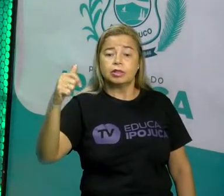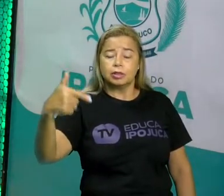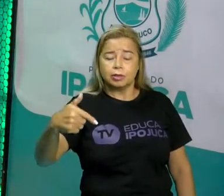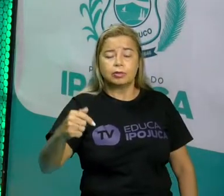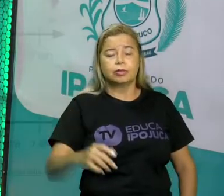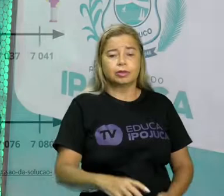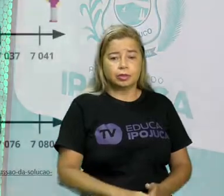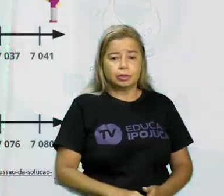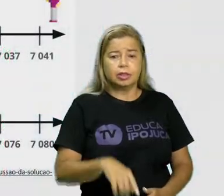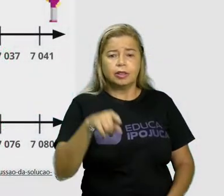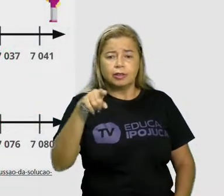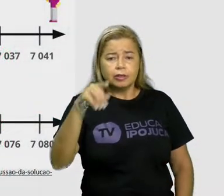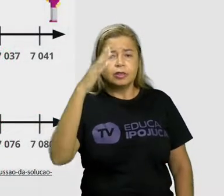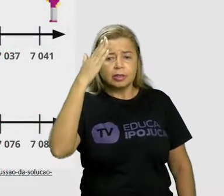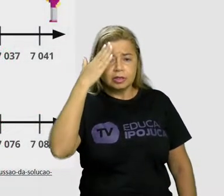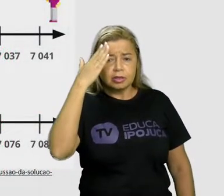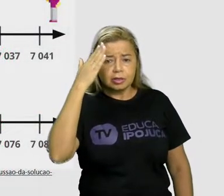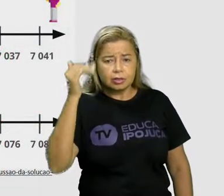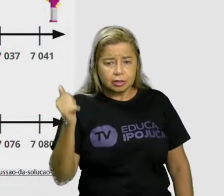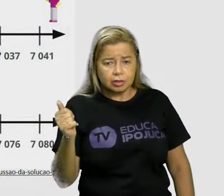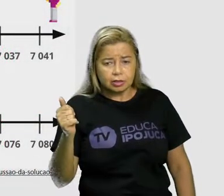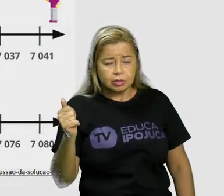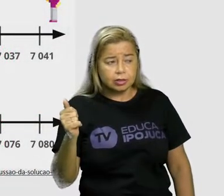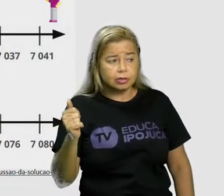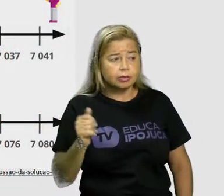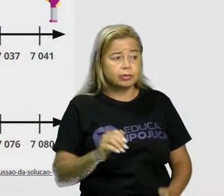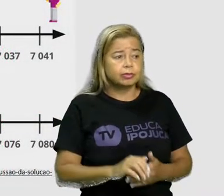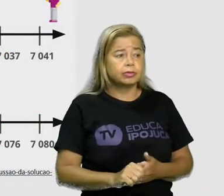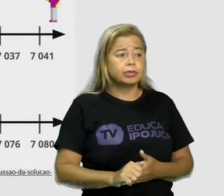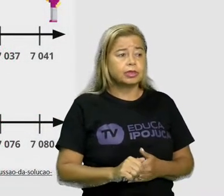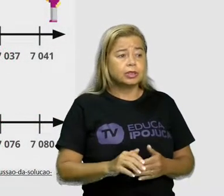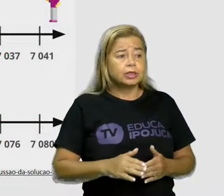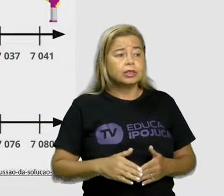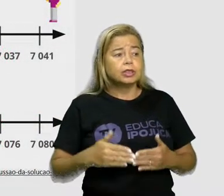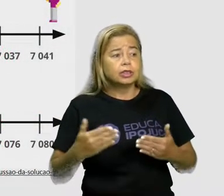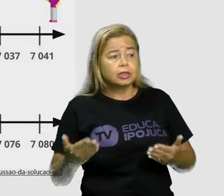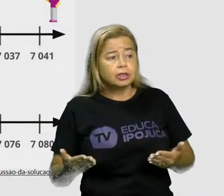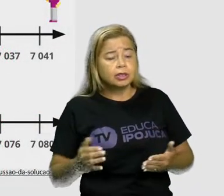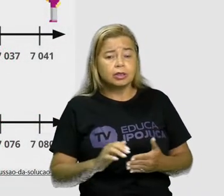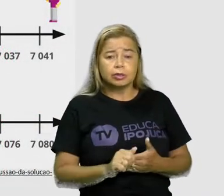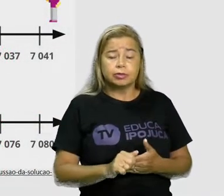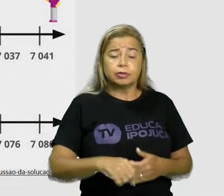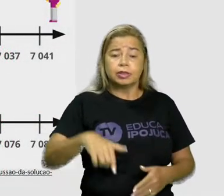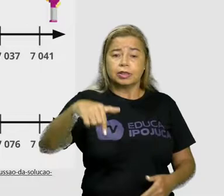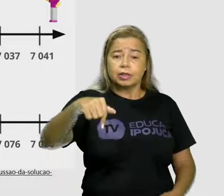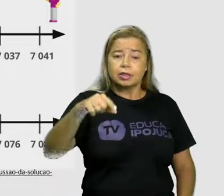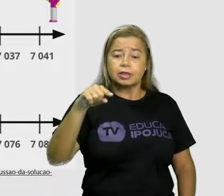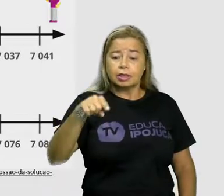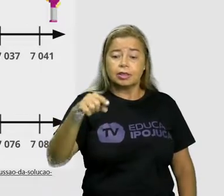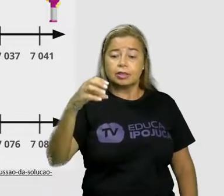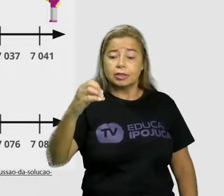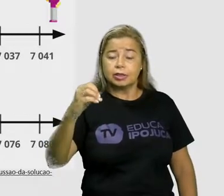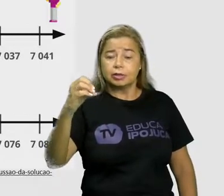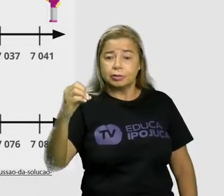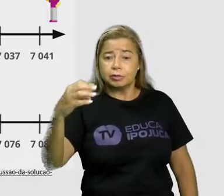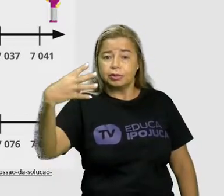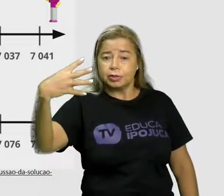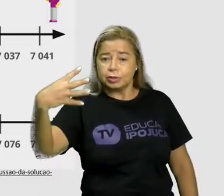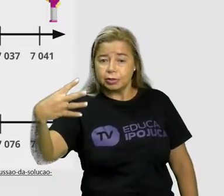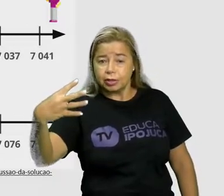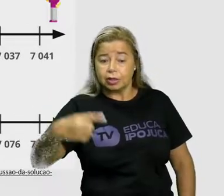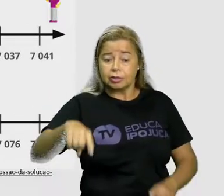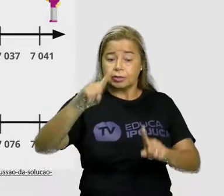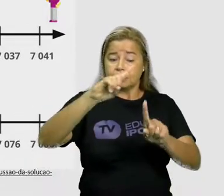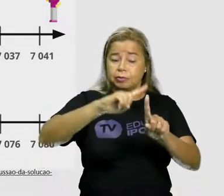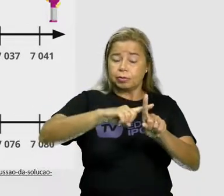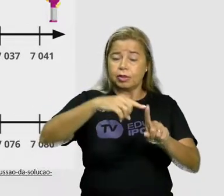que 7.000 mais 4, 7.004, mais 4, 8, mais 4, 12,